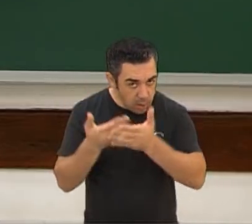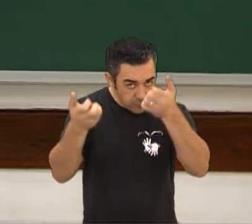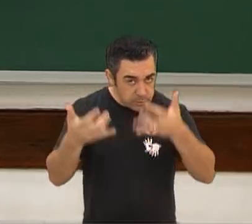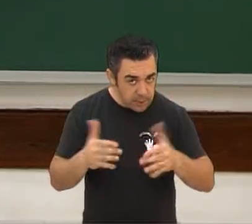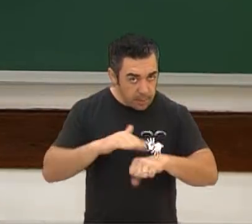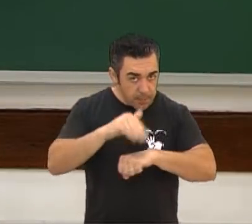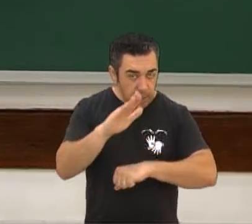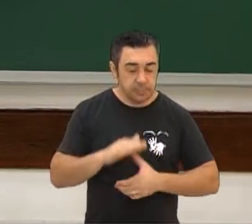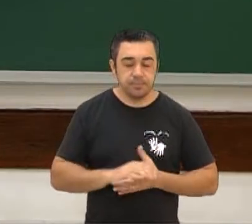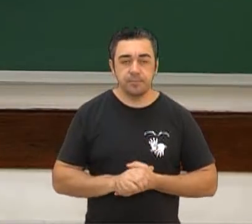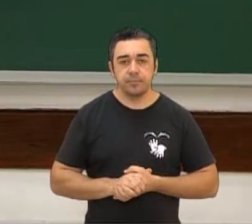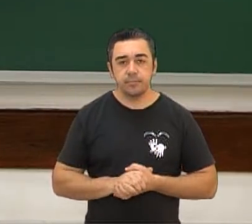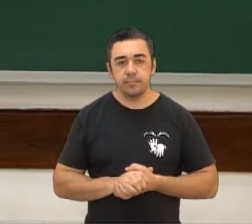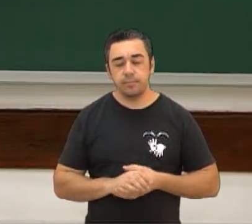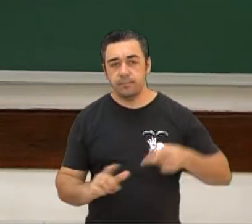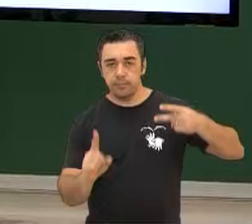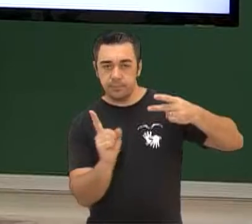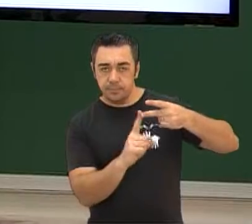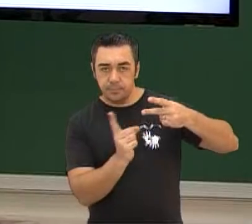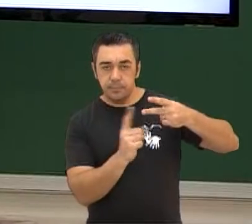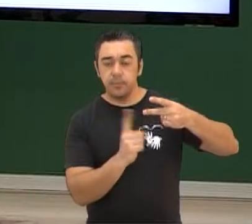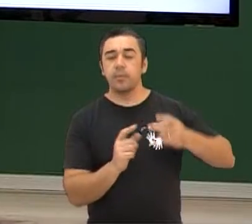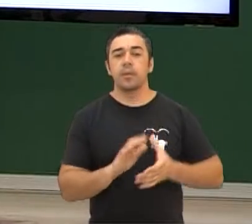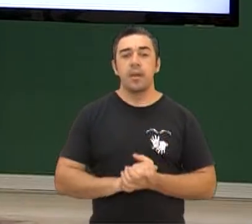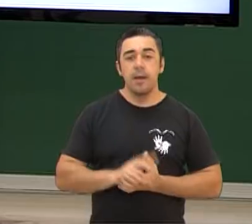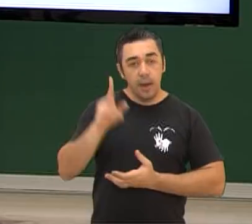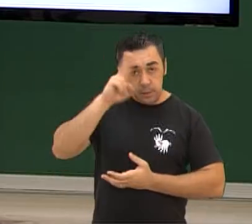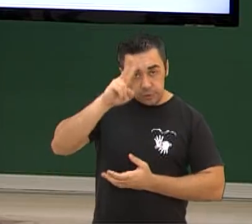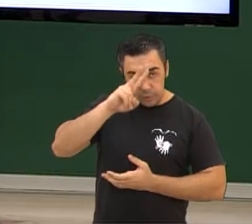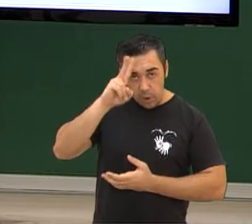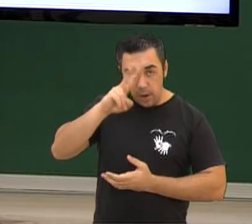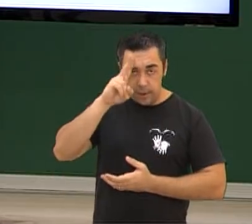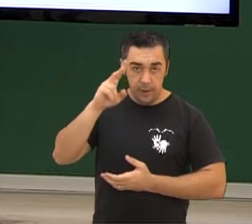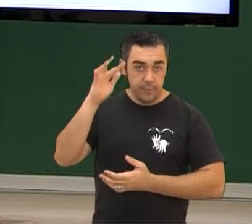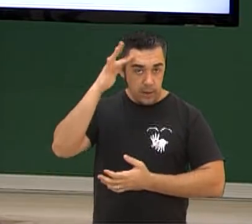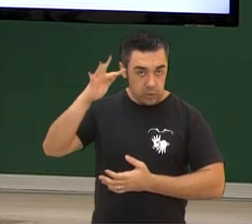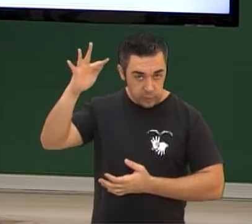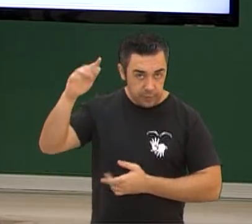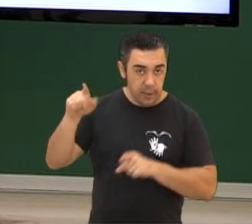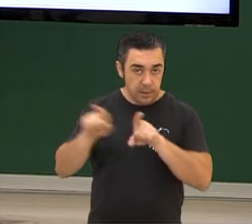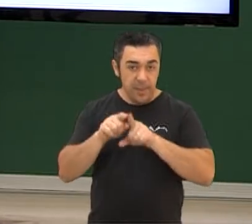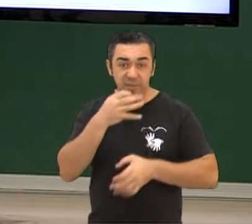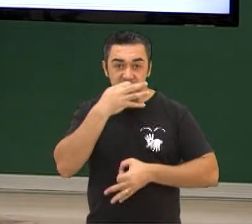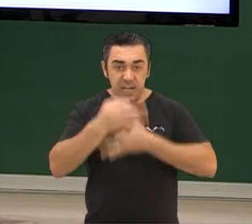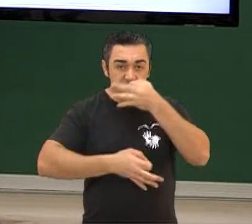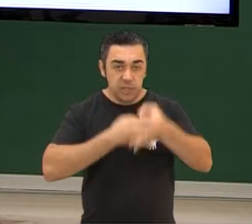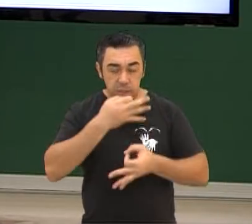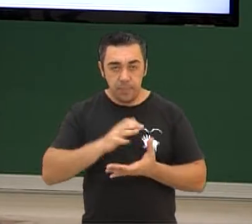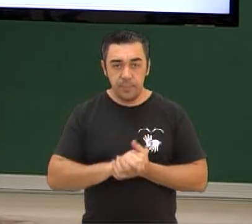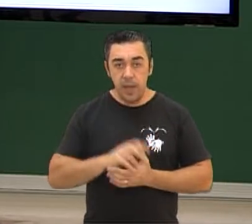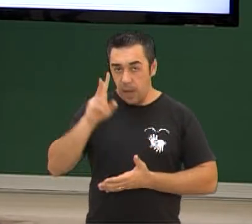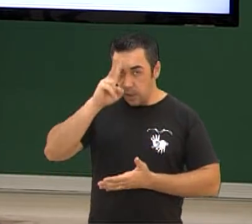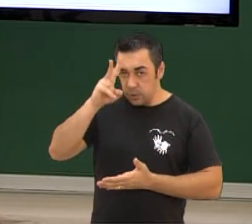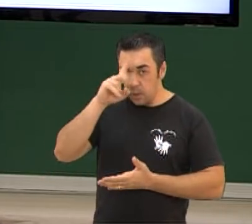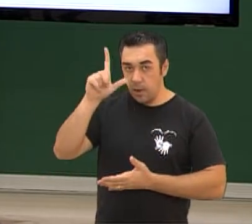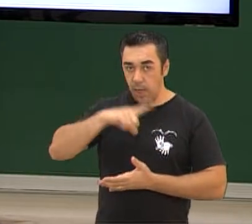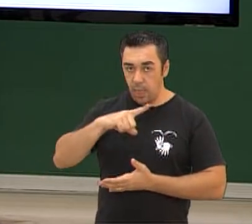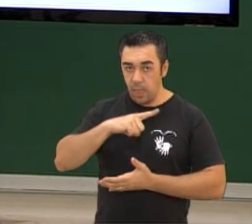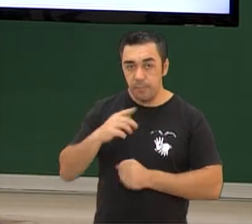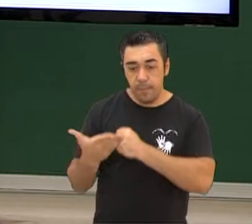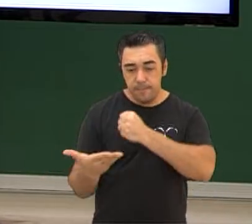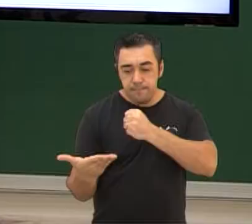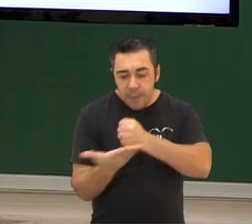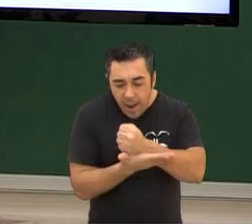sobre o Nietzsche. A crítica à história da filosofia, a filosofia foi justamente o que ajudou, o que deu embasamento teórico para